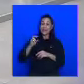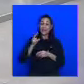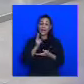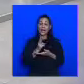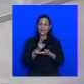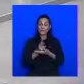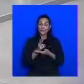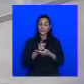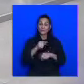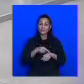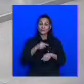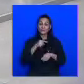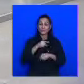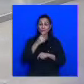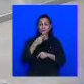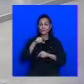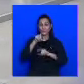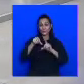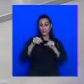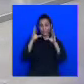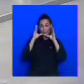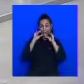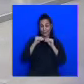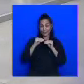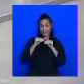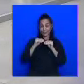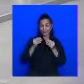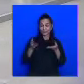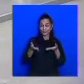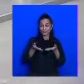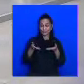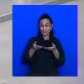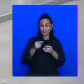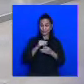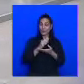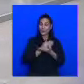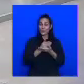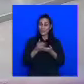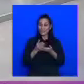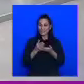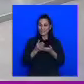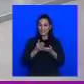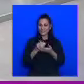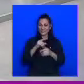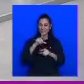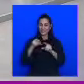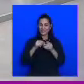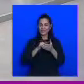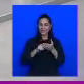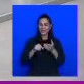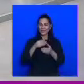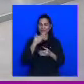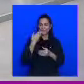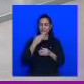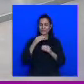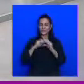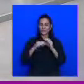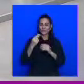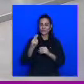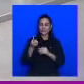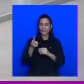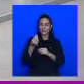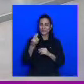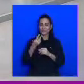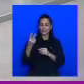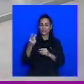E agora passaremos ao último sorteio deste sábado, começando agora o sorteio da Loto Fácil, concurso 2.622.